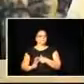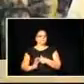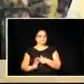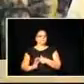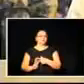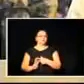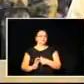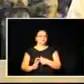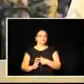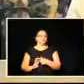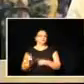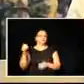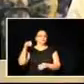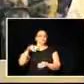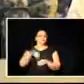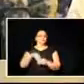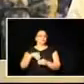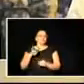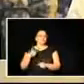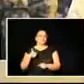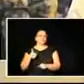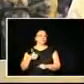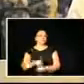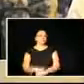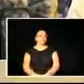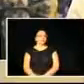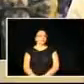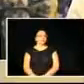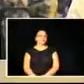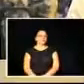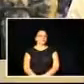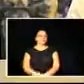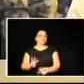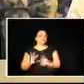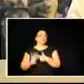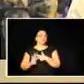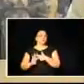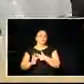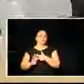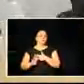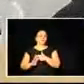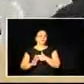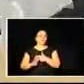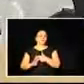votação. Aprovado o artigo 3º. Artigo 4º. Último. Esta lei entra em